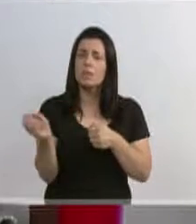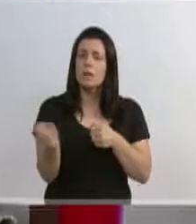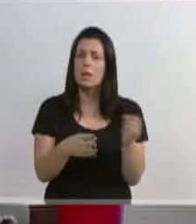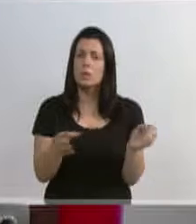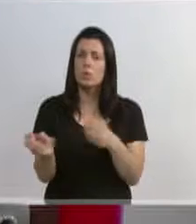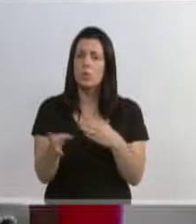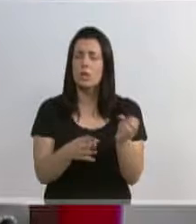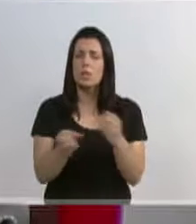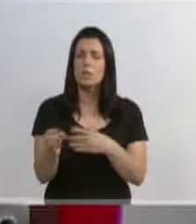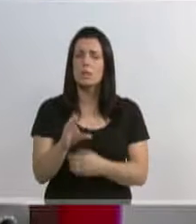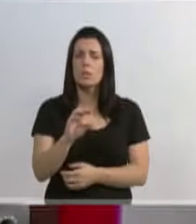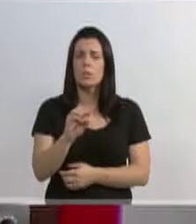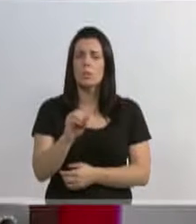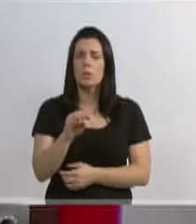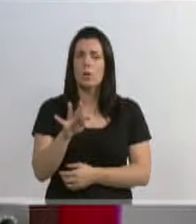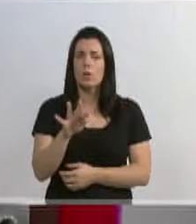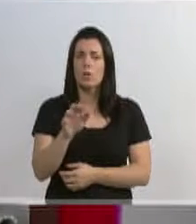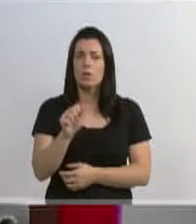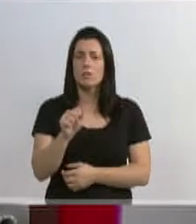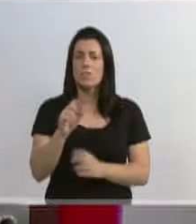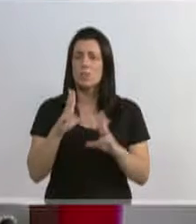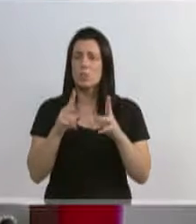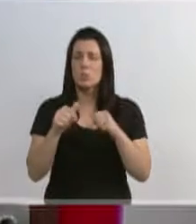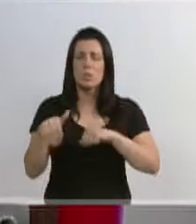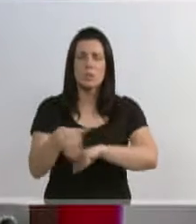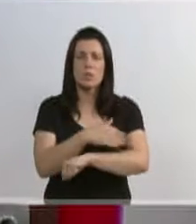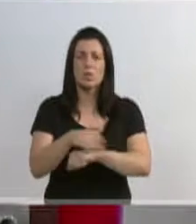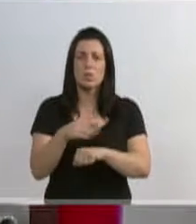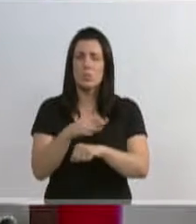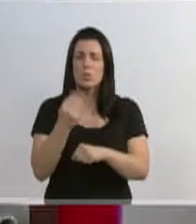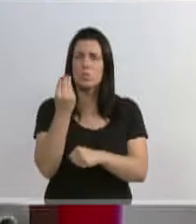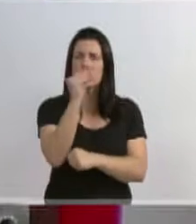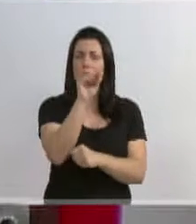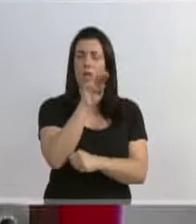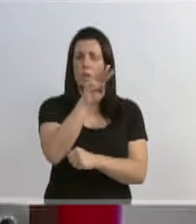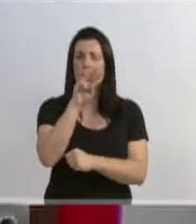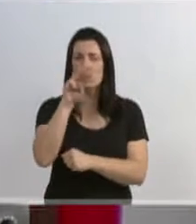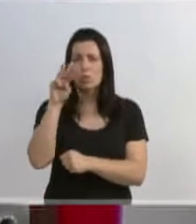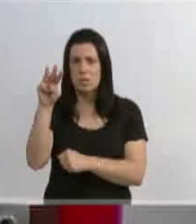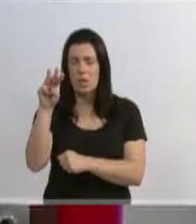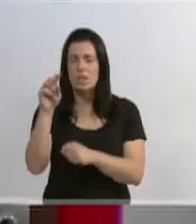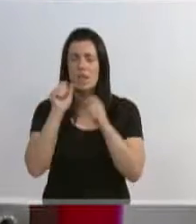das cotas de todas as ruas já cadastradas no site